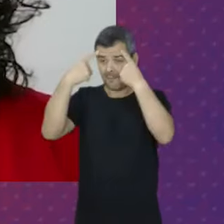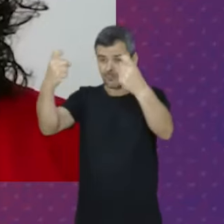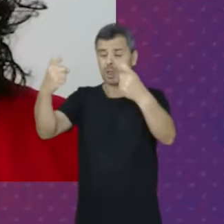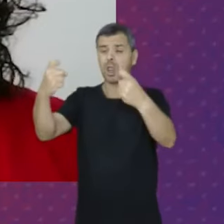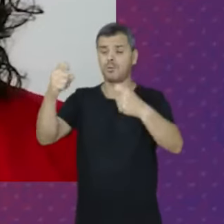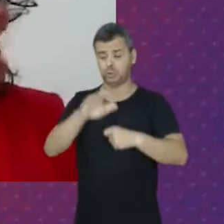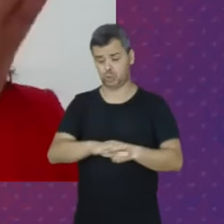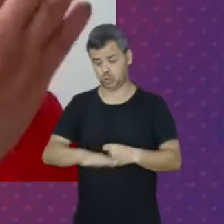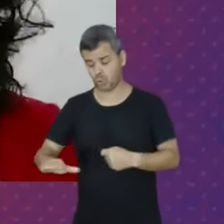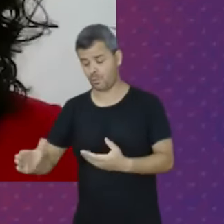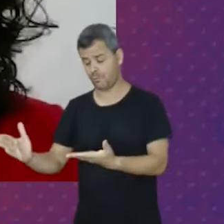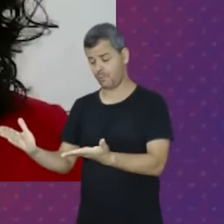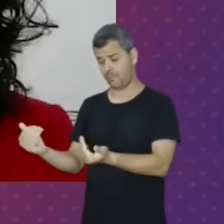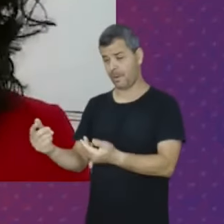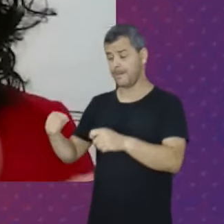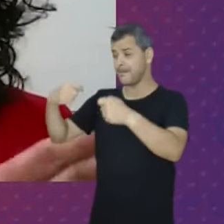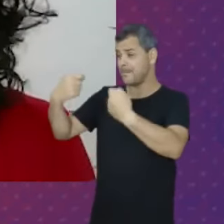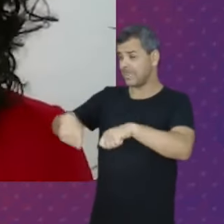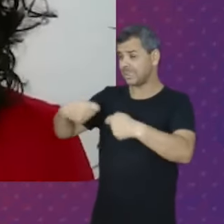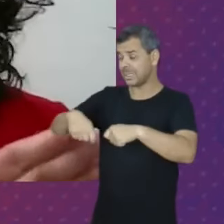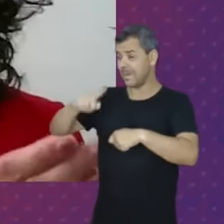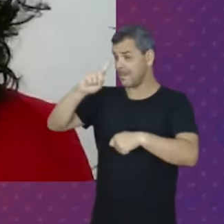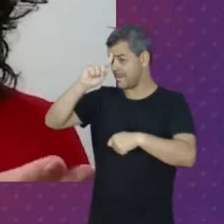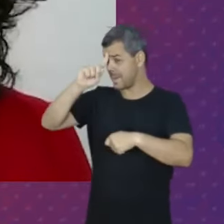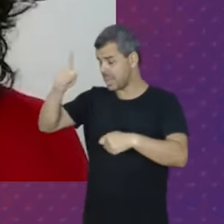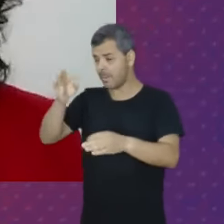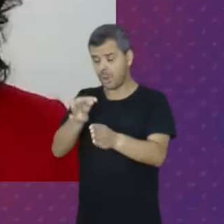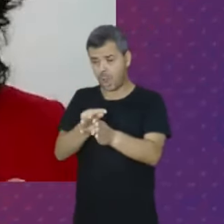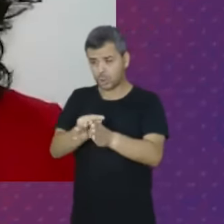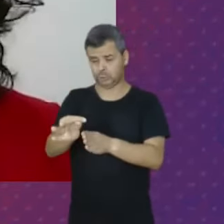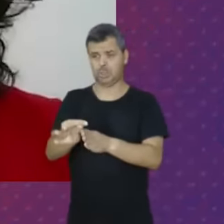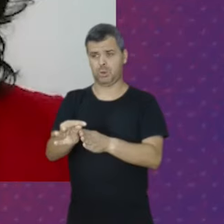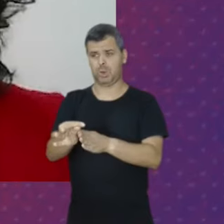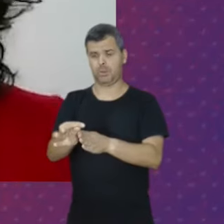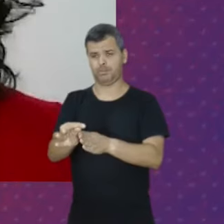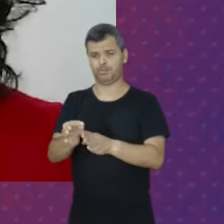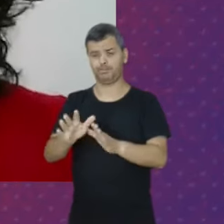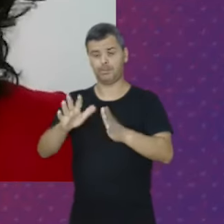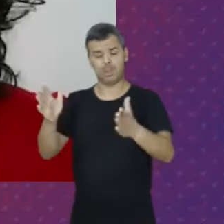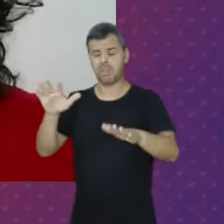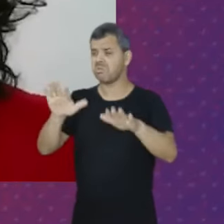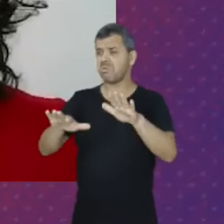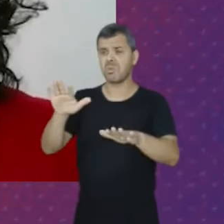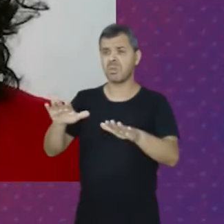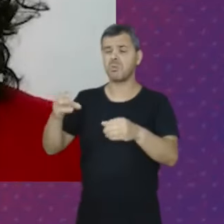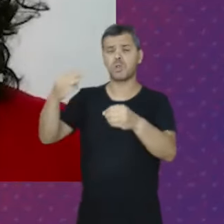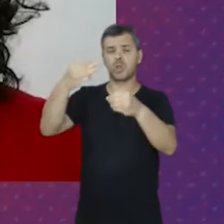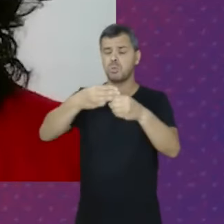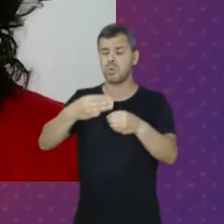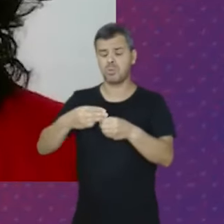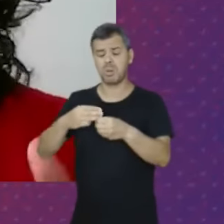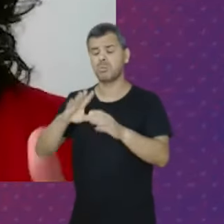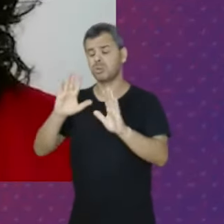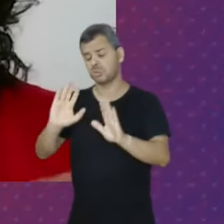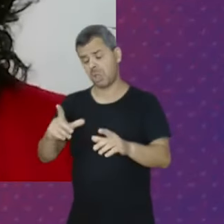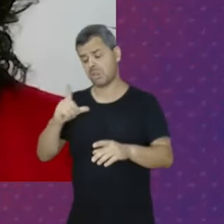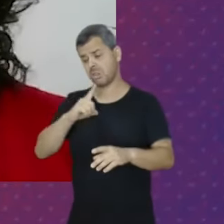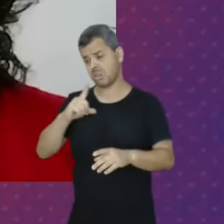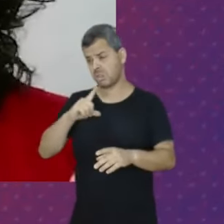envolvendo crianças e adolescentes devem ser encaminhadas ao conselho tutelar, independente do município já ter